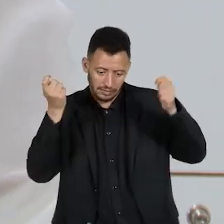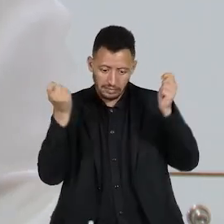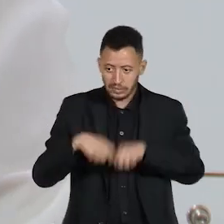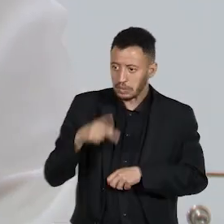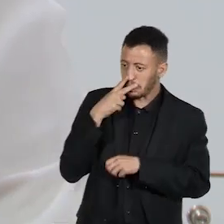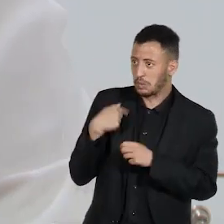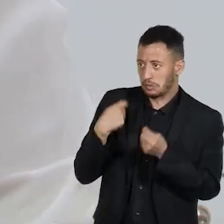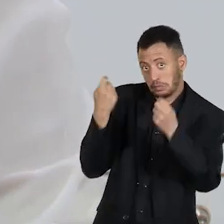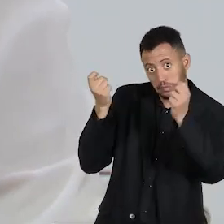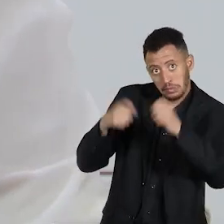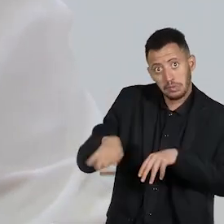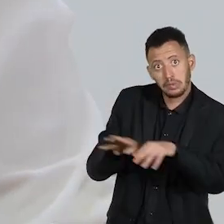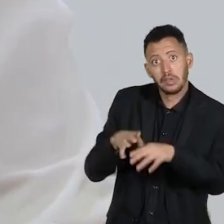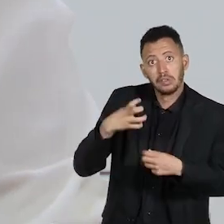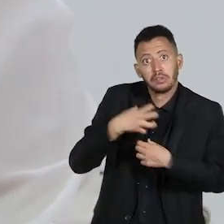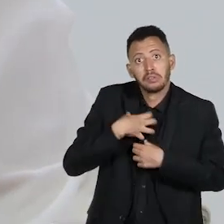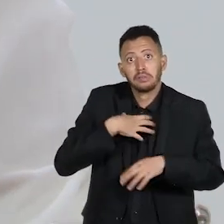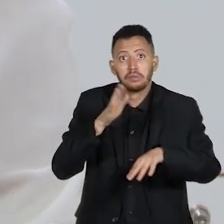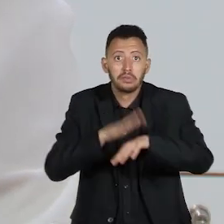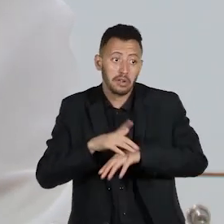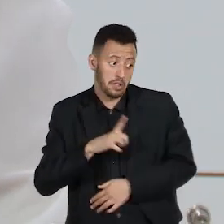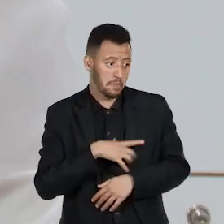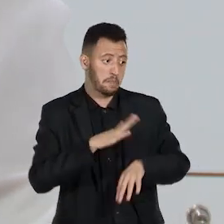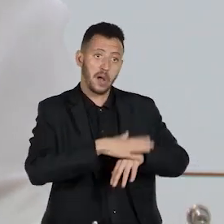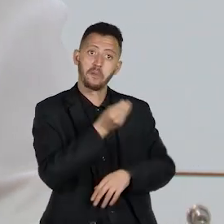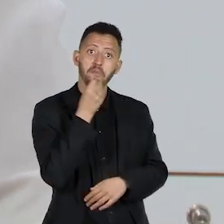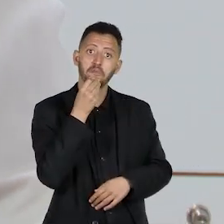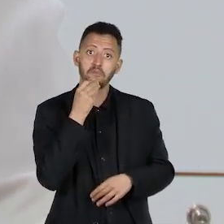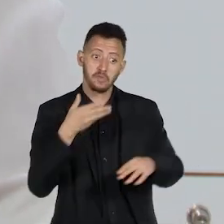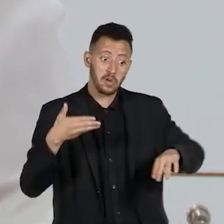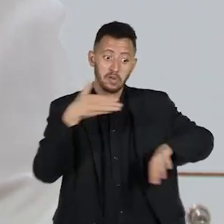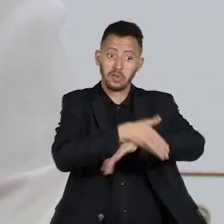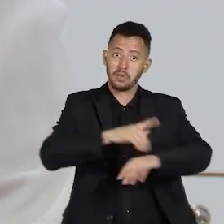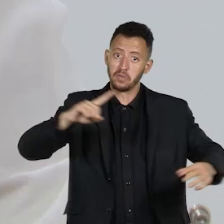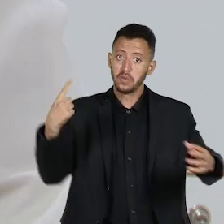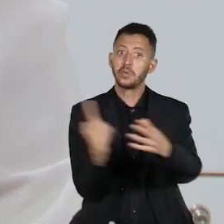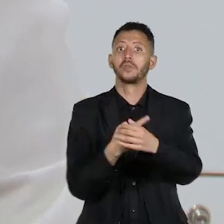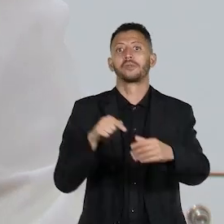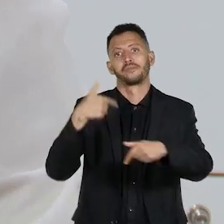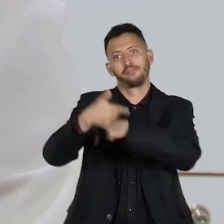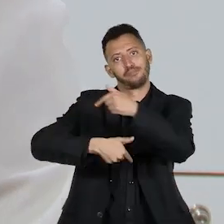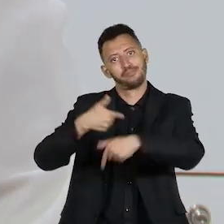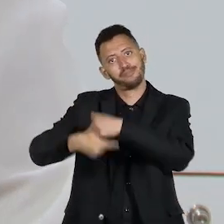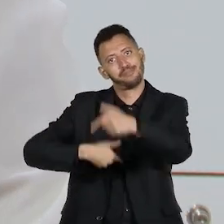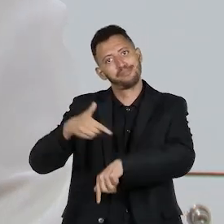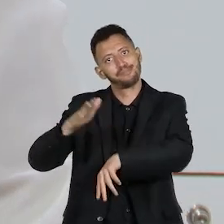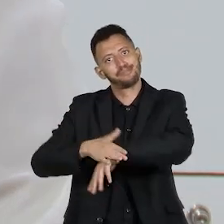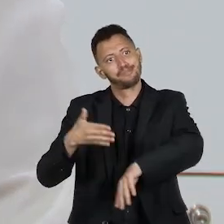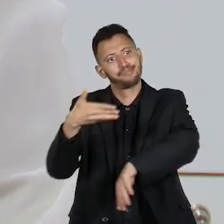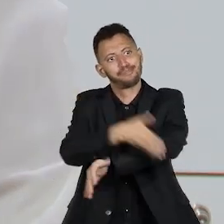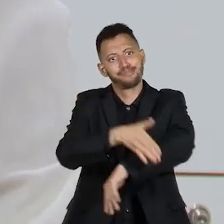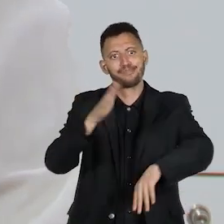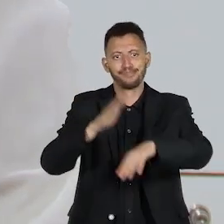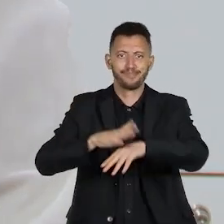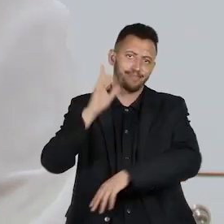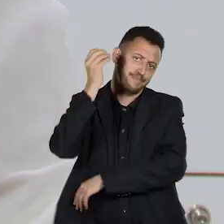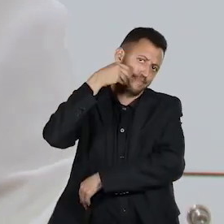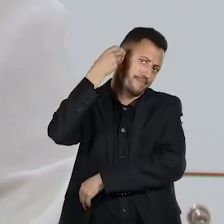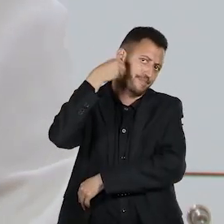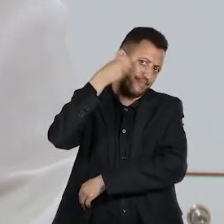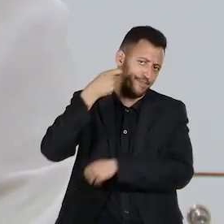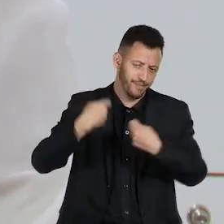ela se sente capaz, ela sente que ela está tendo uma oportunidade de ser inserida no mercado de trabalho para ter